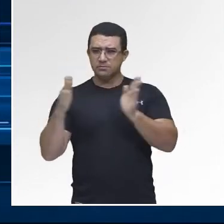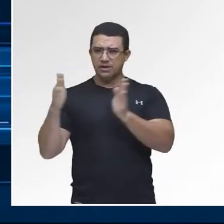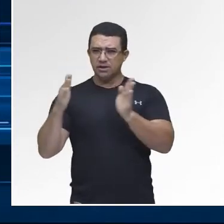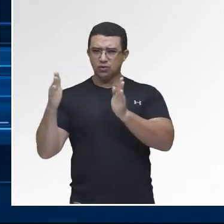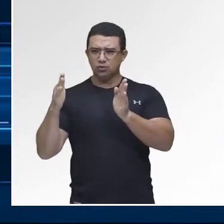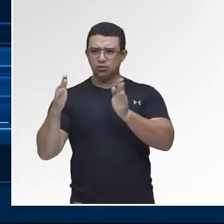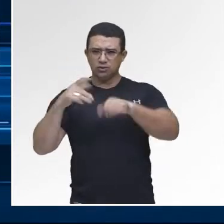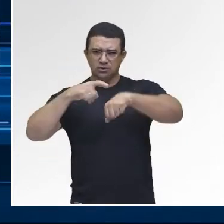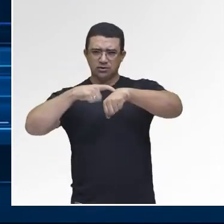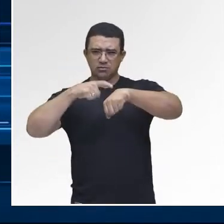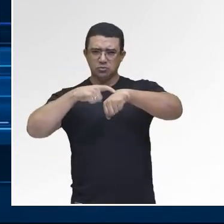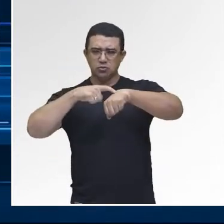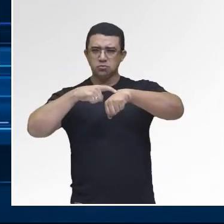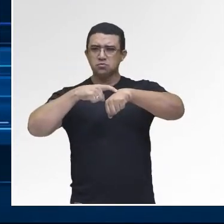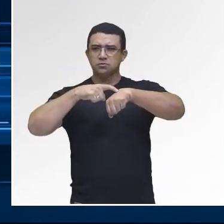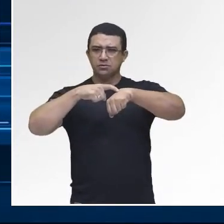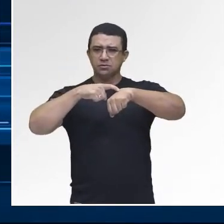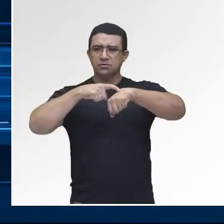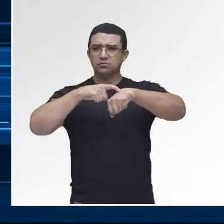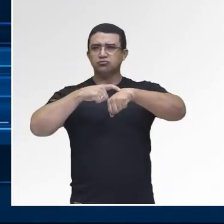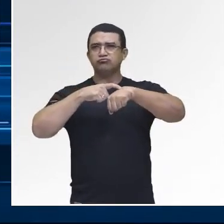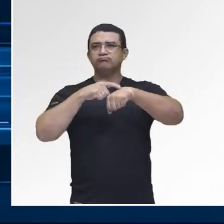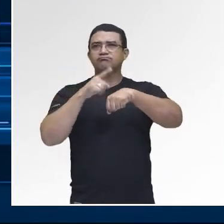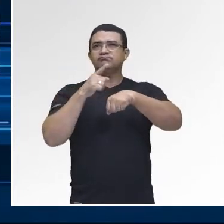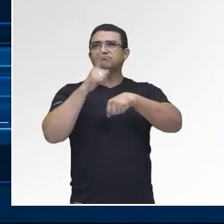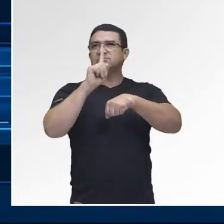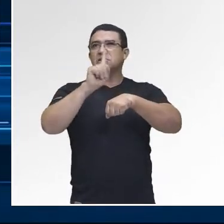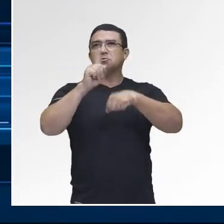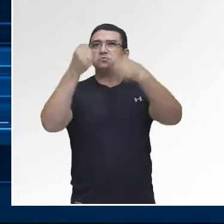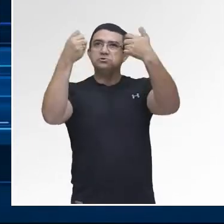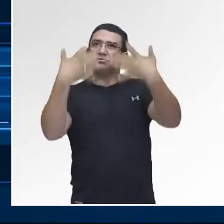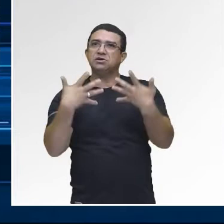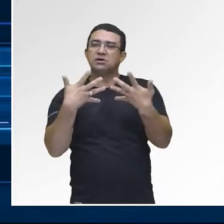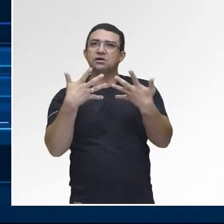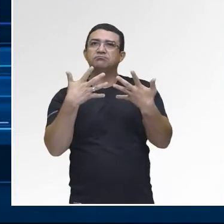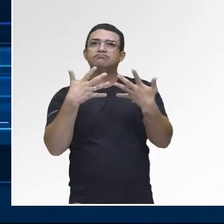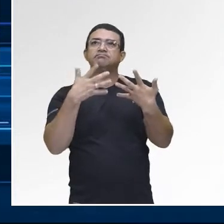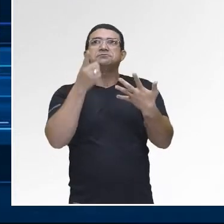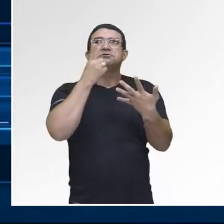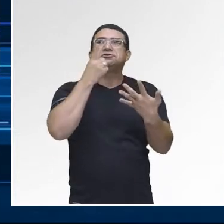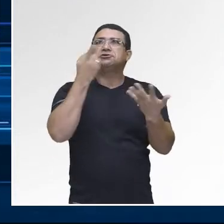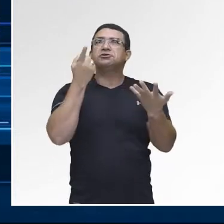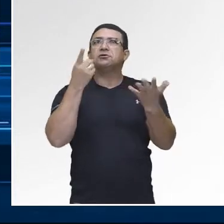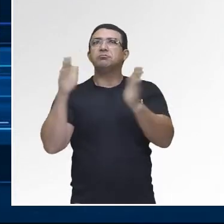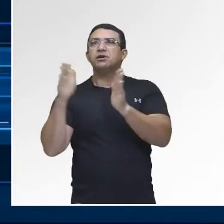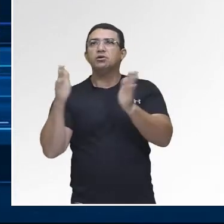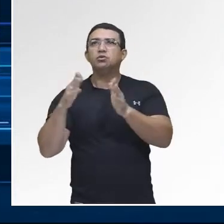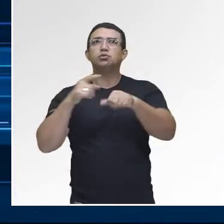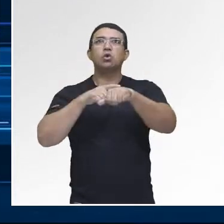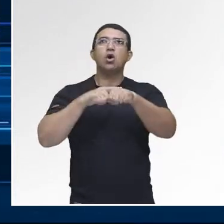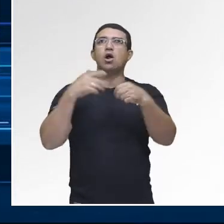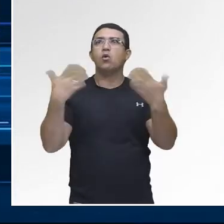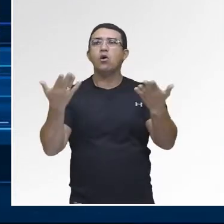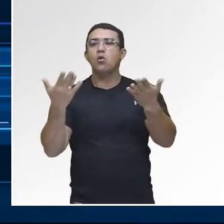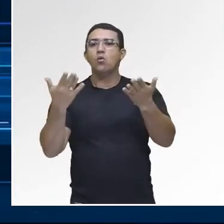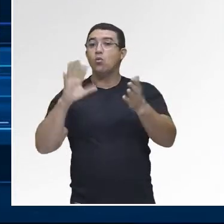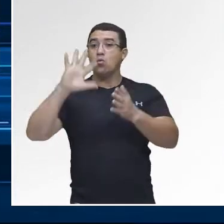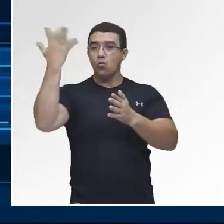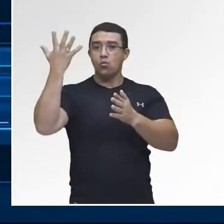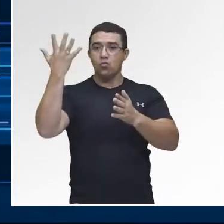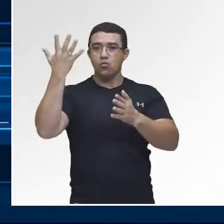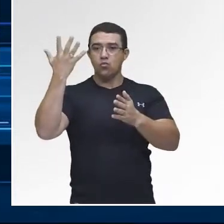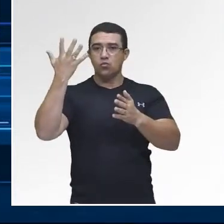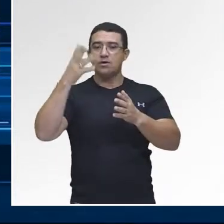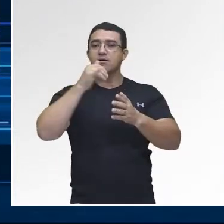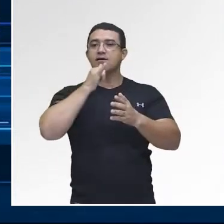não dá exatamente, não deixa claro, né, quando ocorreu isso, né, qual é o período que aconteceu isso. Olha só